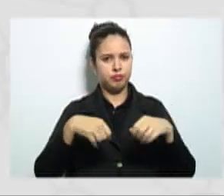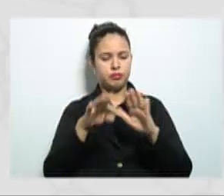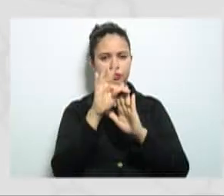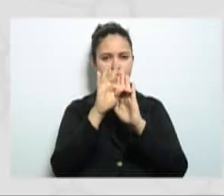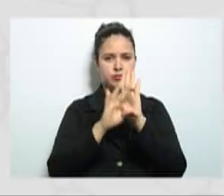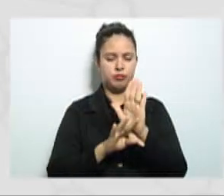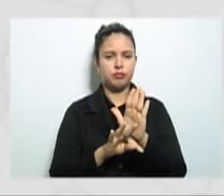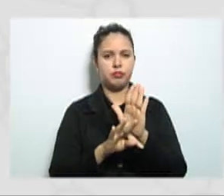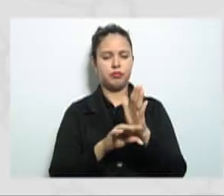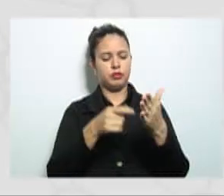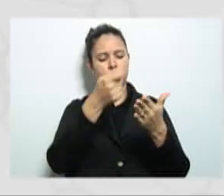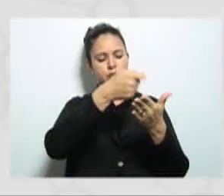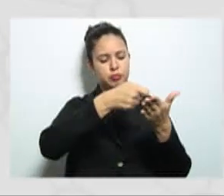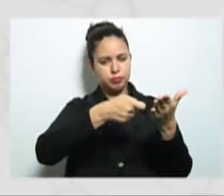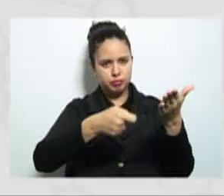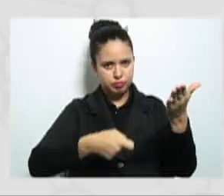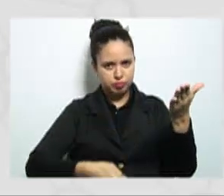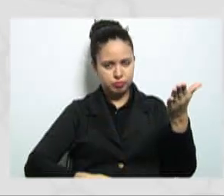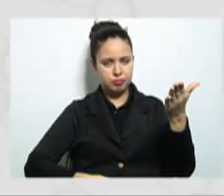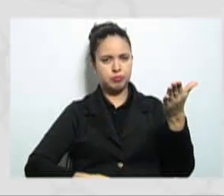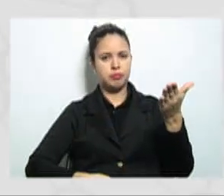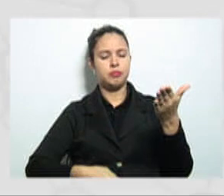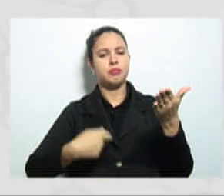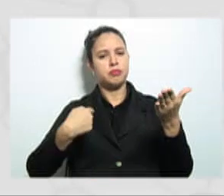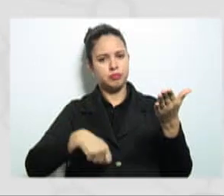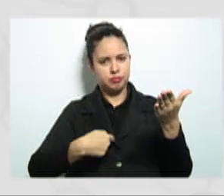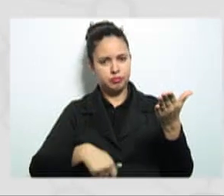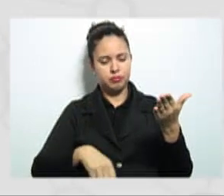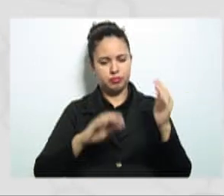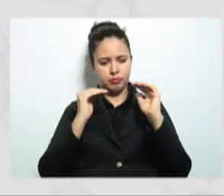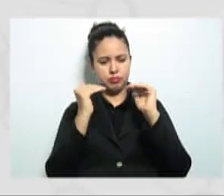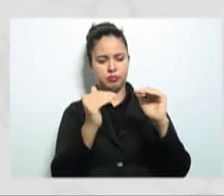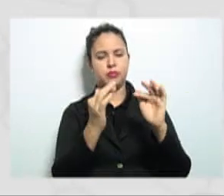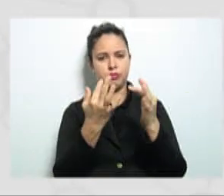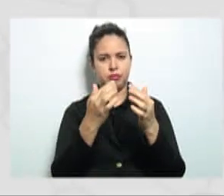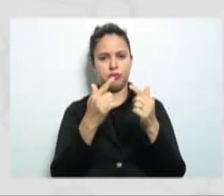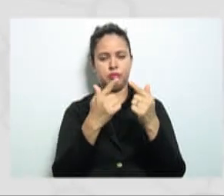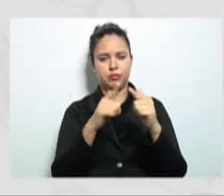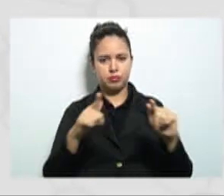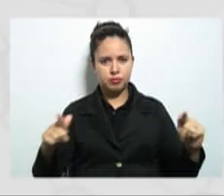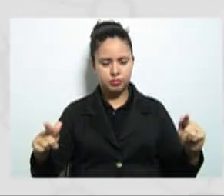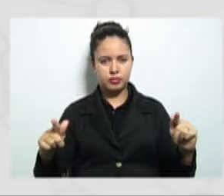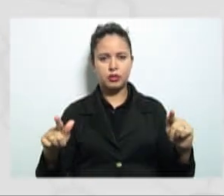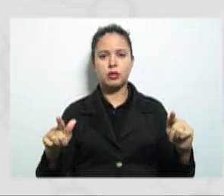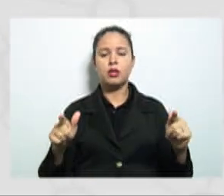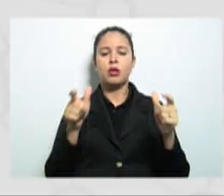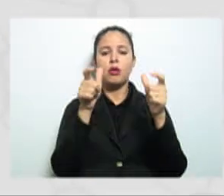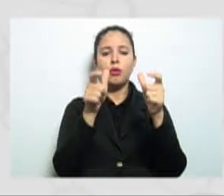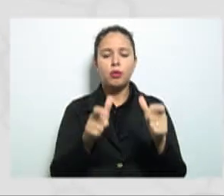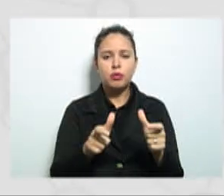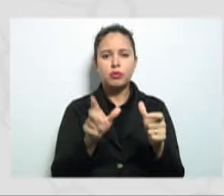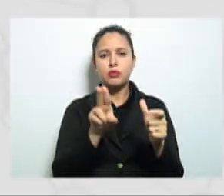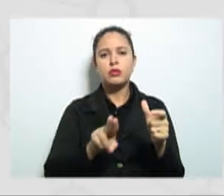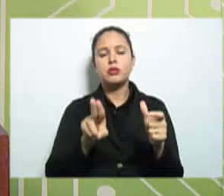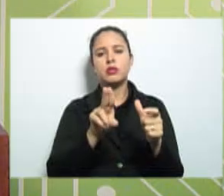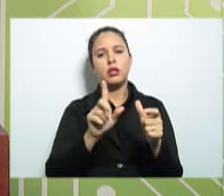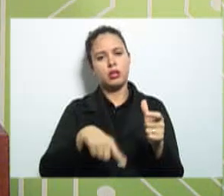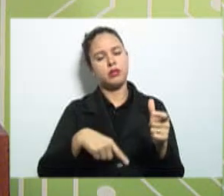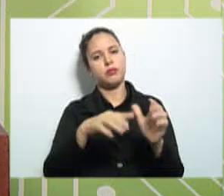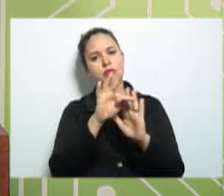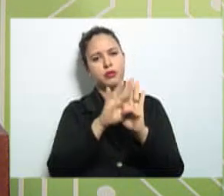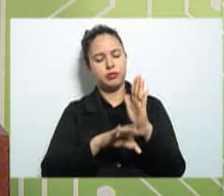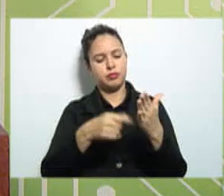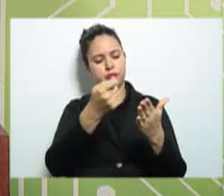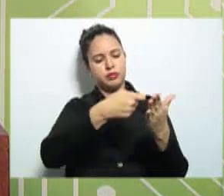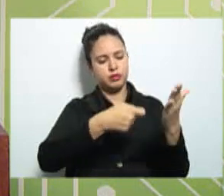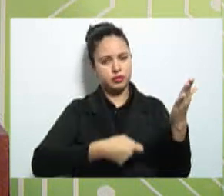que exigem a linguagem formal. A linguagem culta ela deve ser utilizada no texto escrito e nas situações